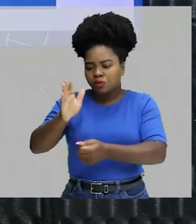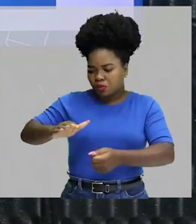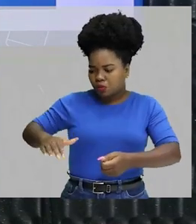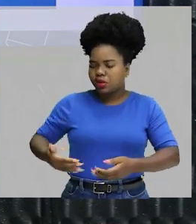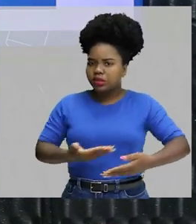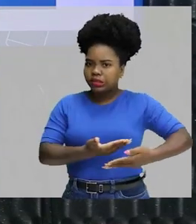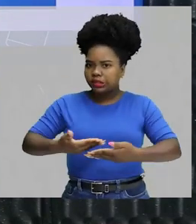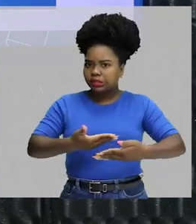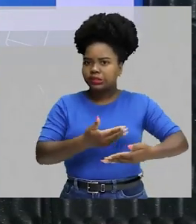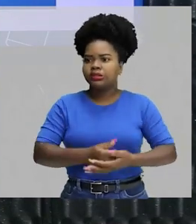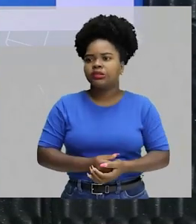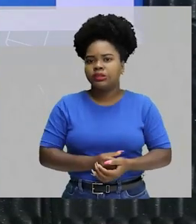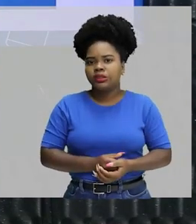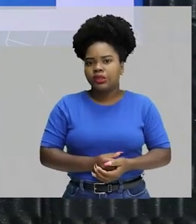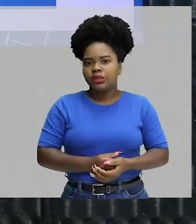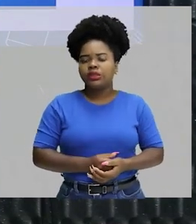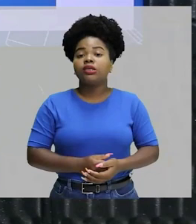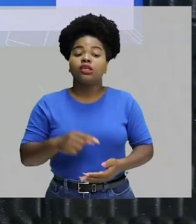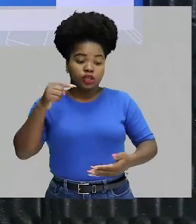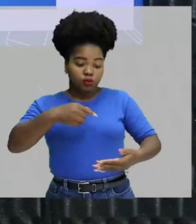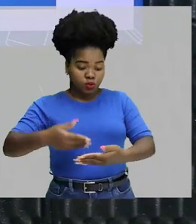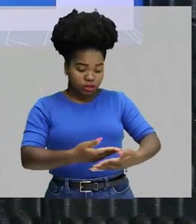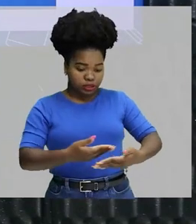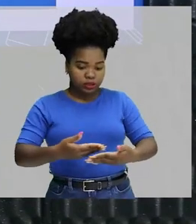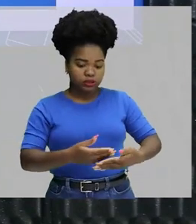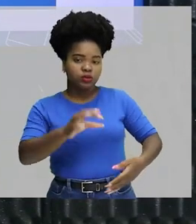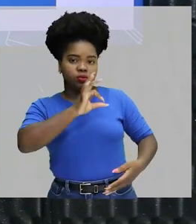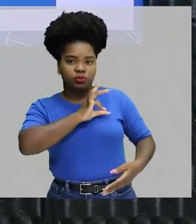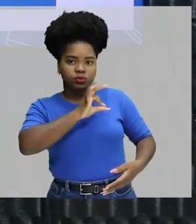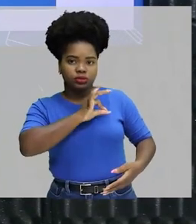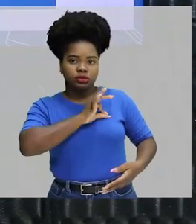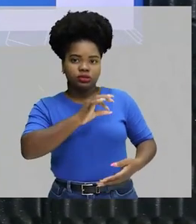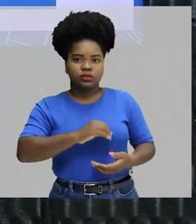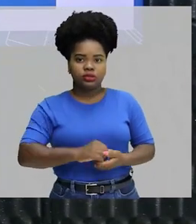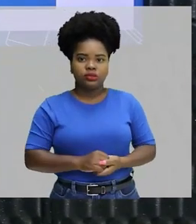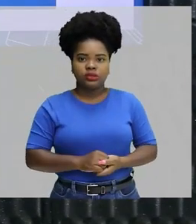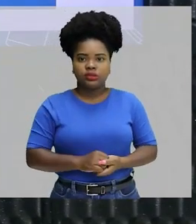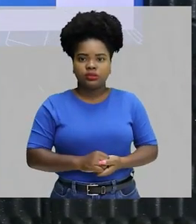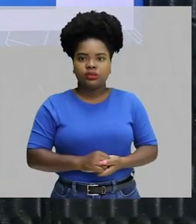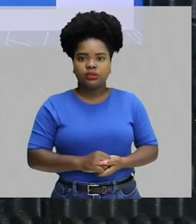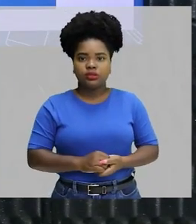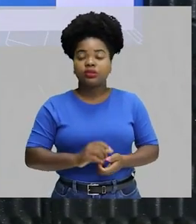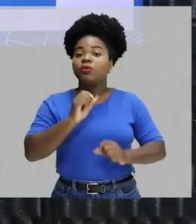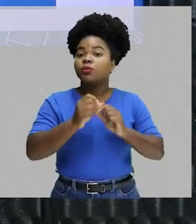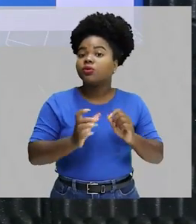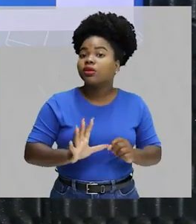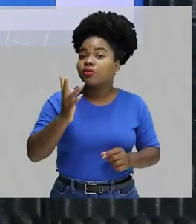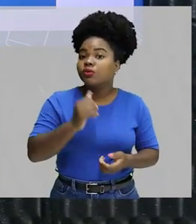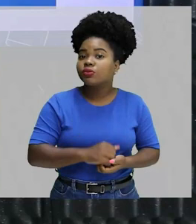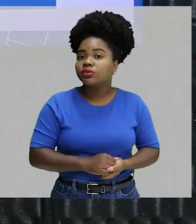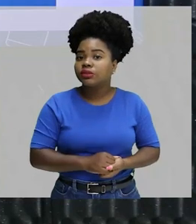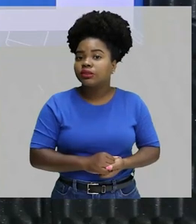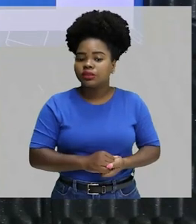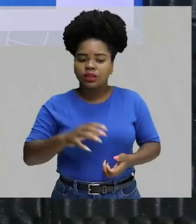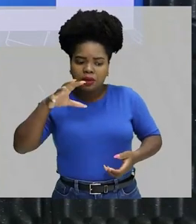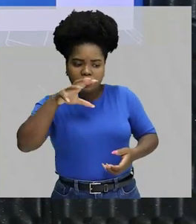colocou no chão botou e eh eu acho que foi o o joelho no pescoço me diga aí eu não sei que